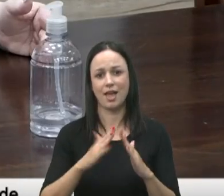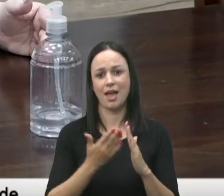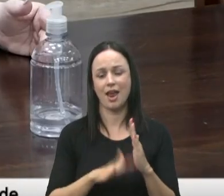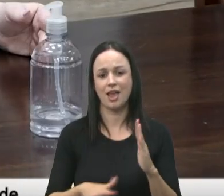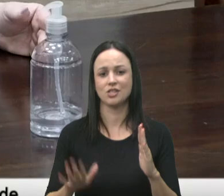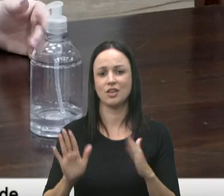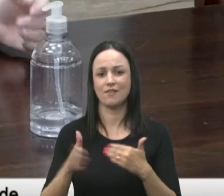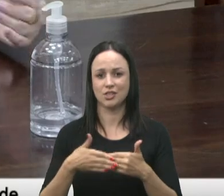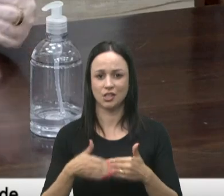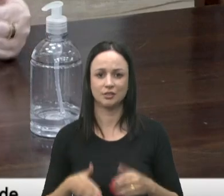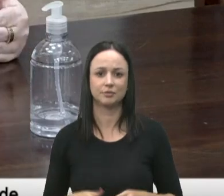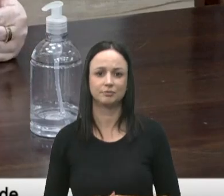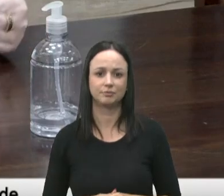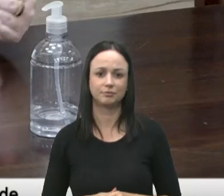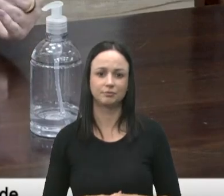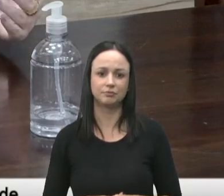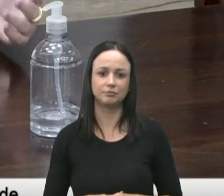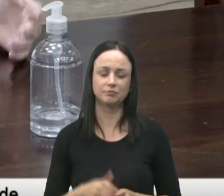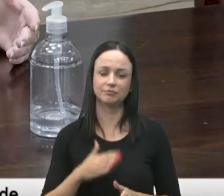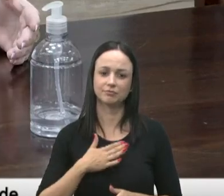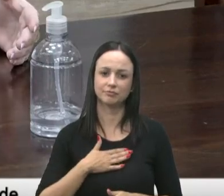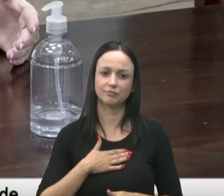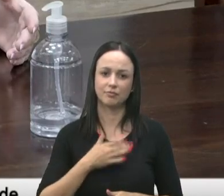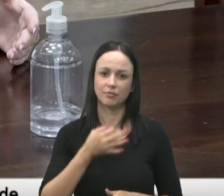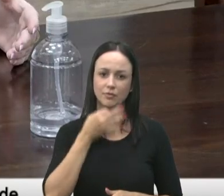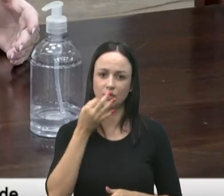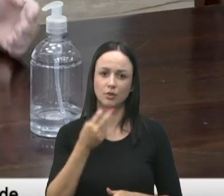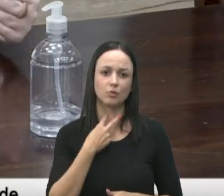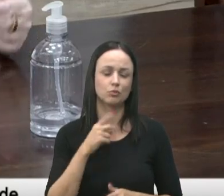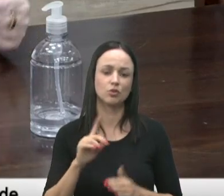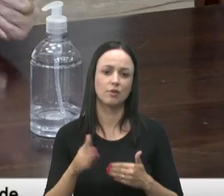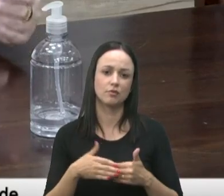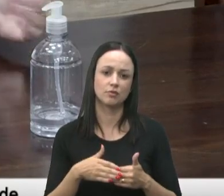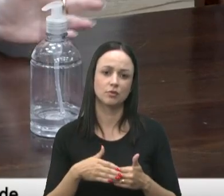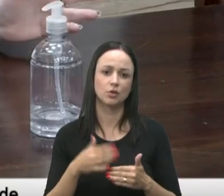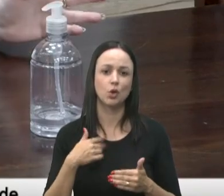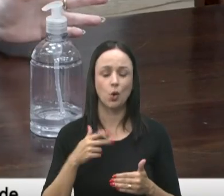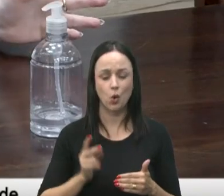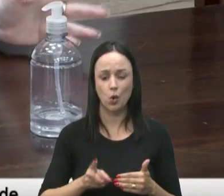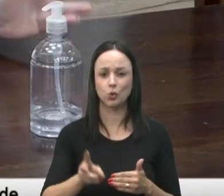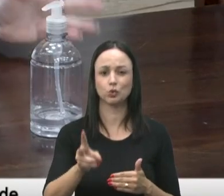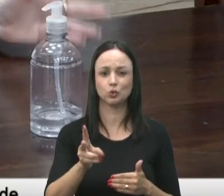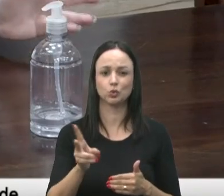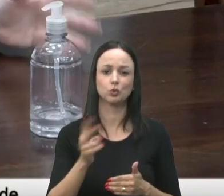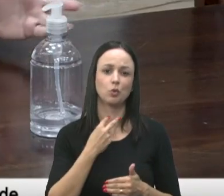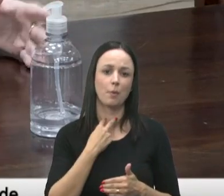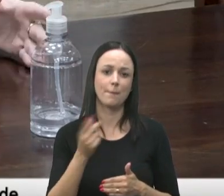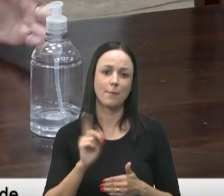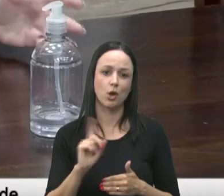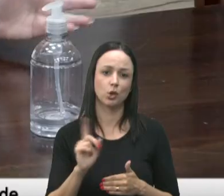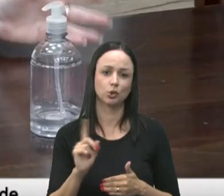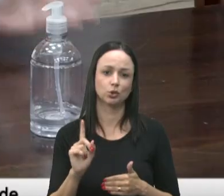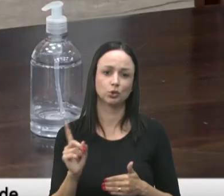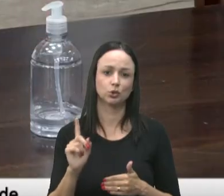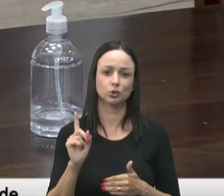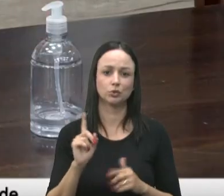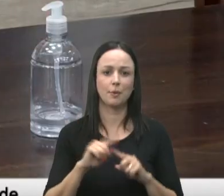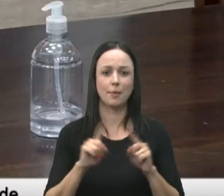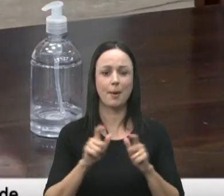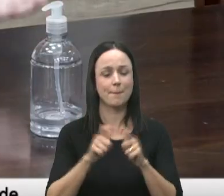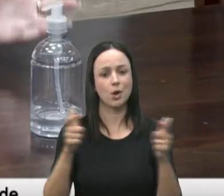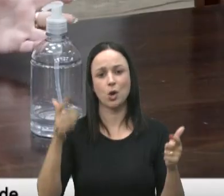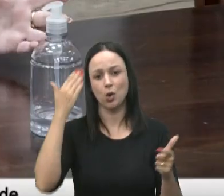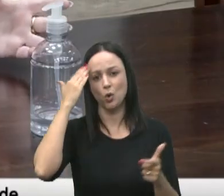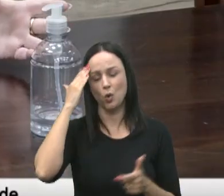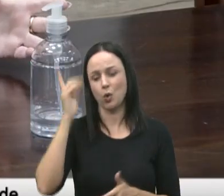fechada. Então, na minha visão, não poderia fechar a creche. Eu continuo achando que não pode, mas esse não foi o entendimento da